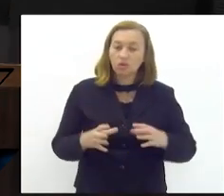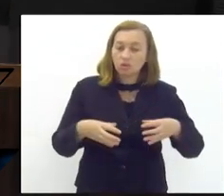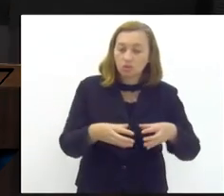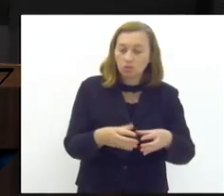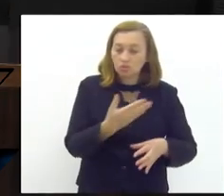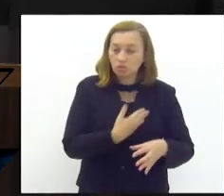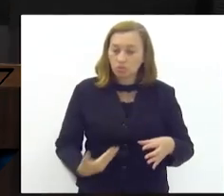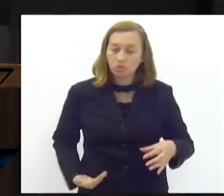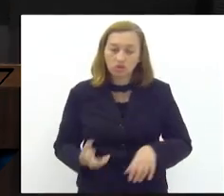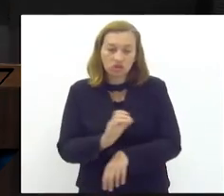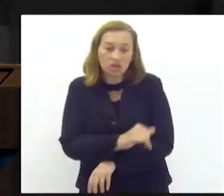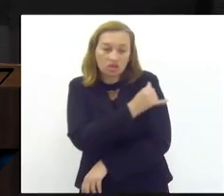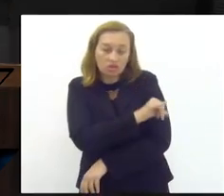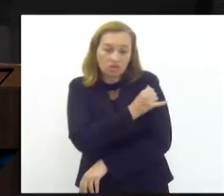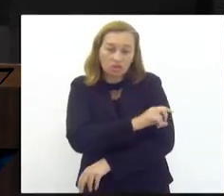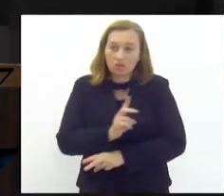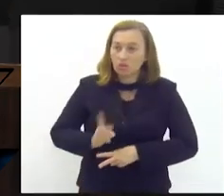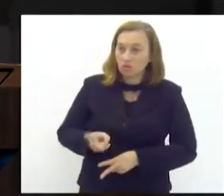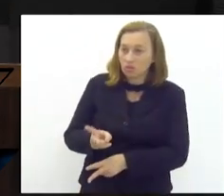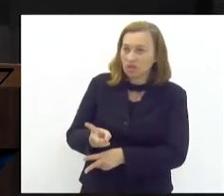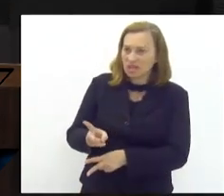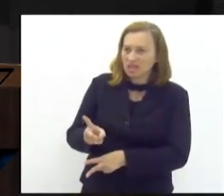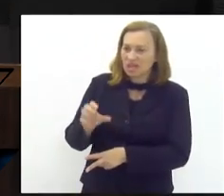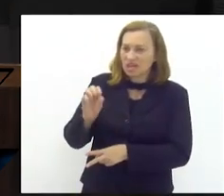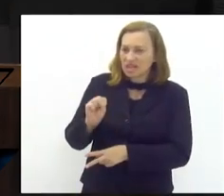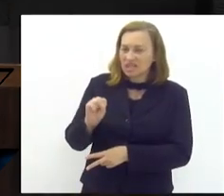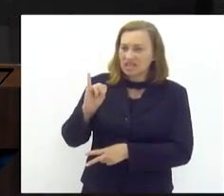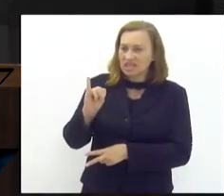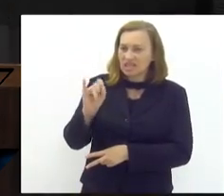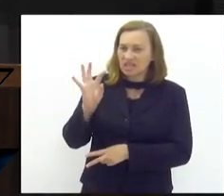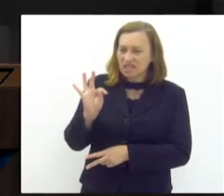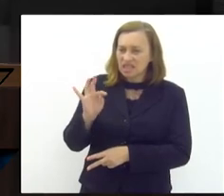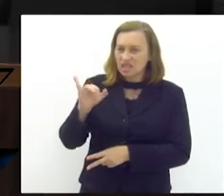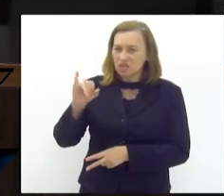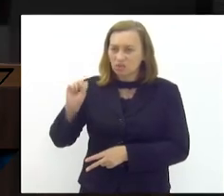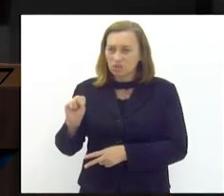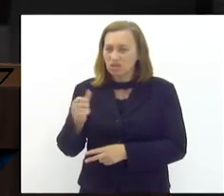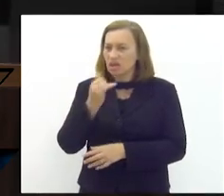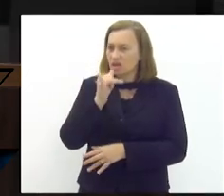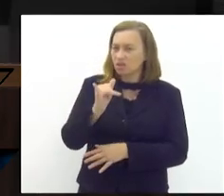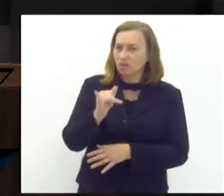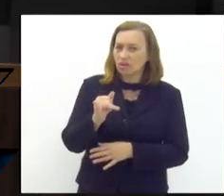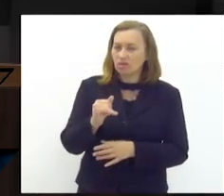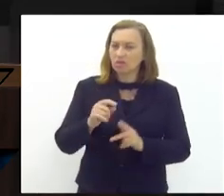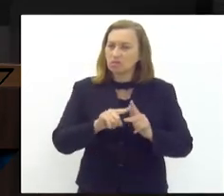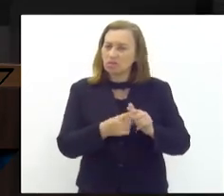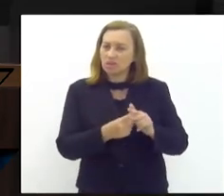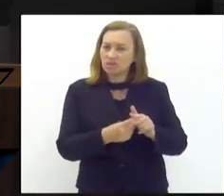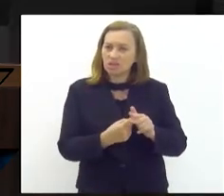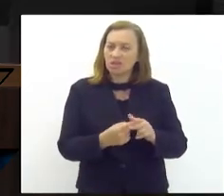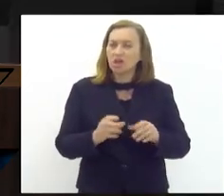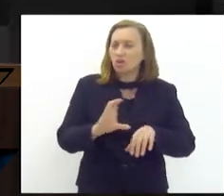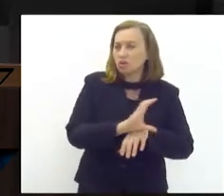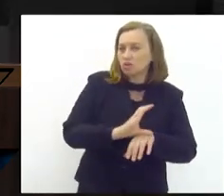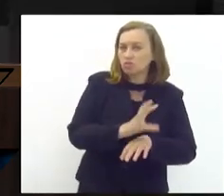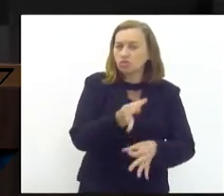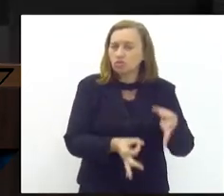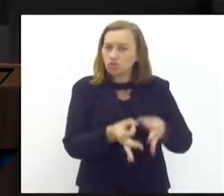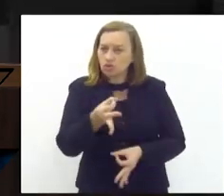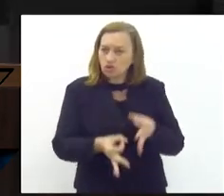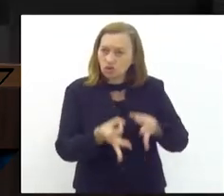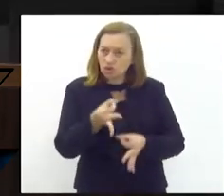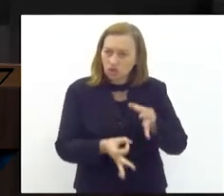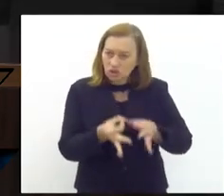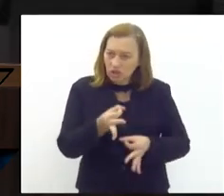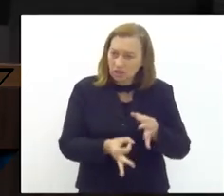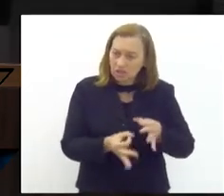do Rio de Janeiro manterem seus sítios eletrônicos atualizados pareceres das comissões Constituição e justiça pela